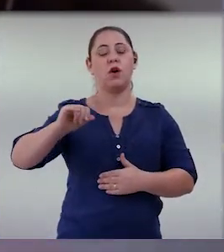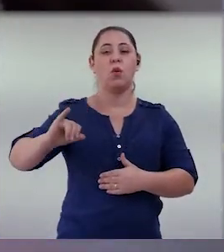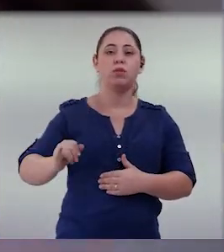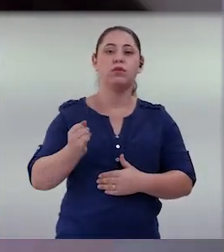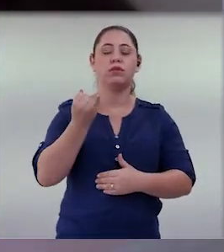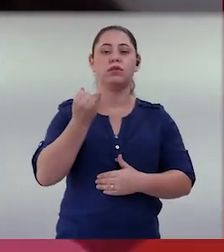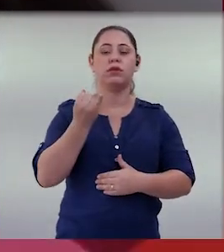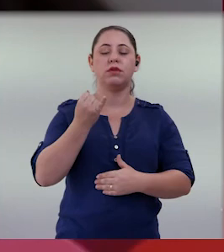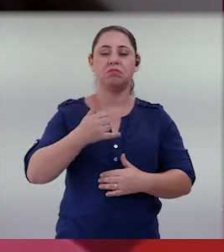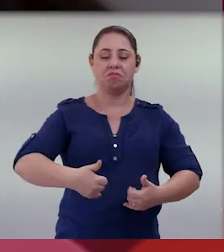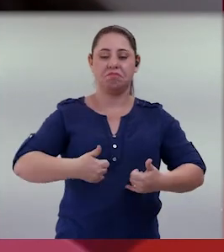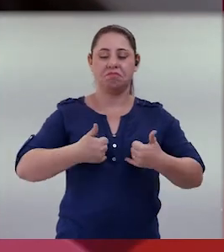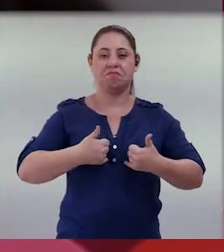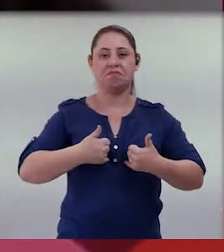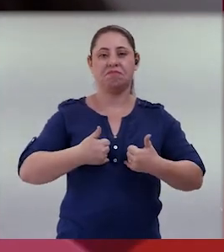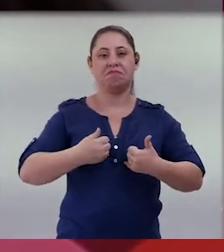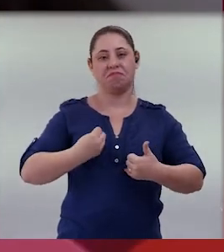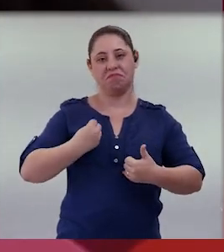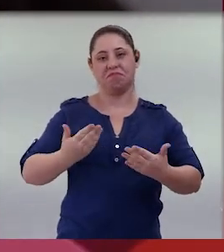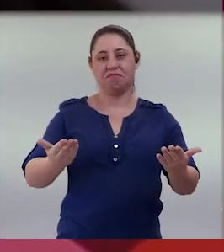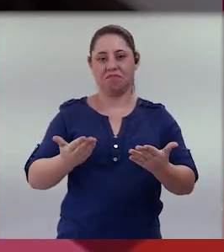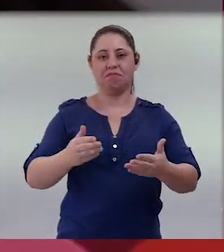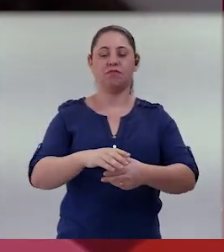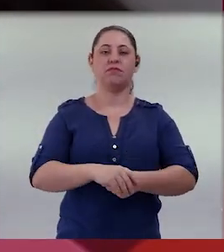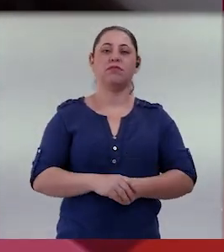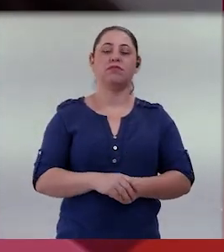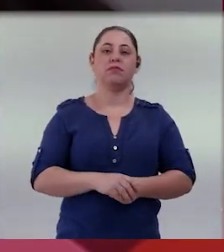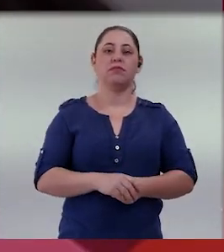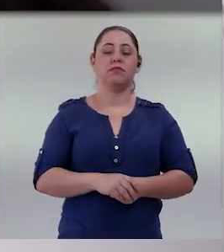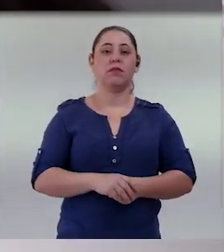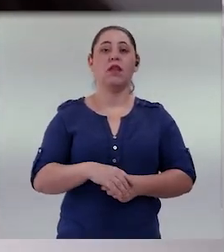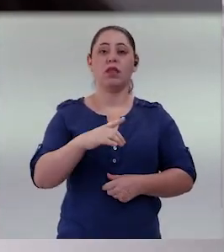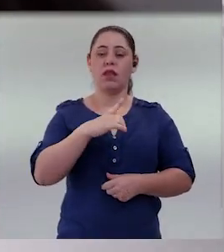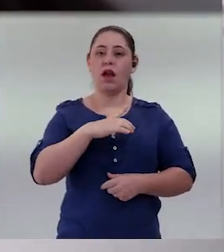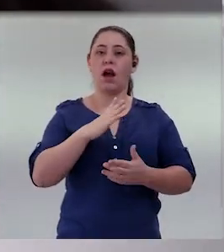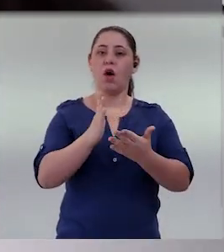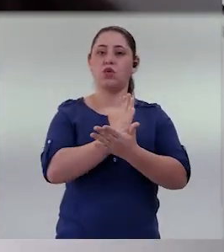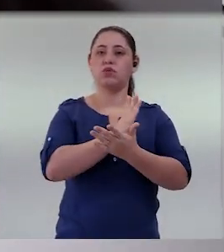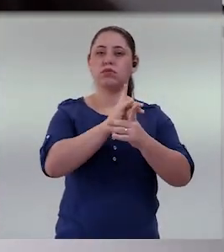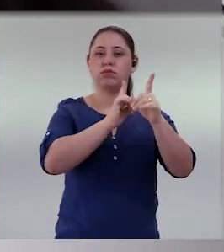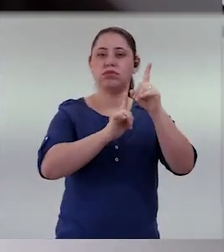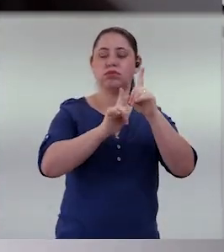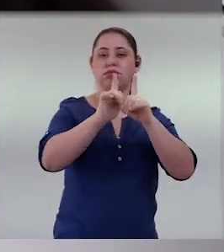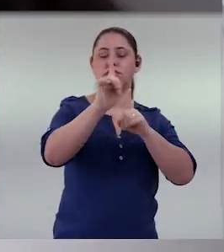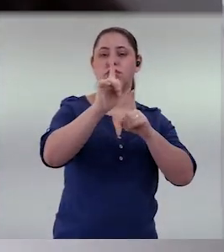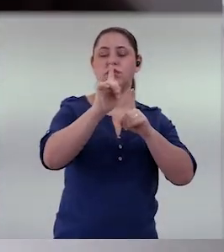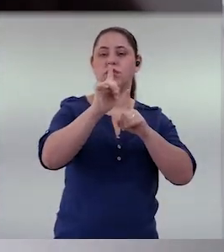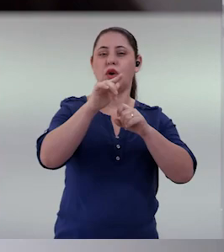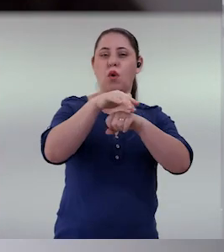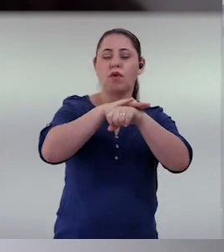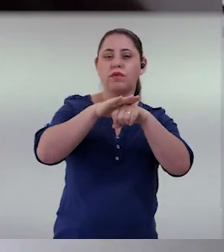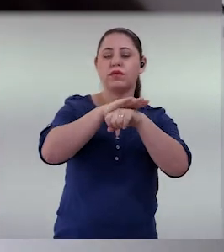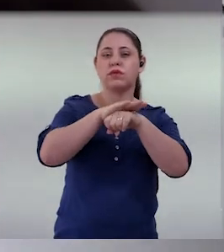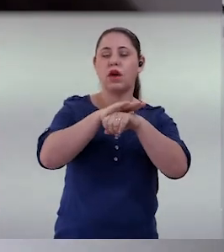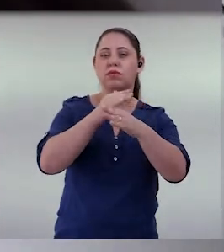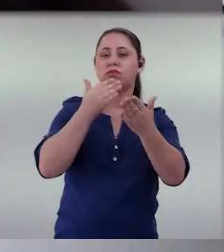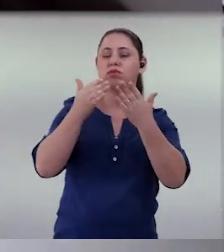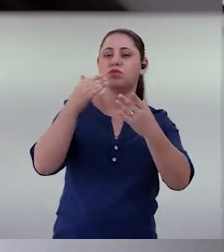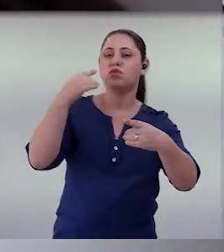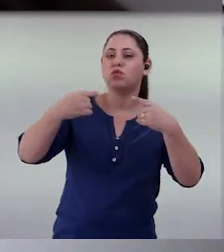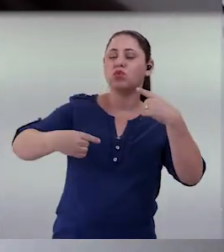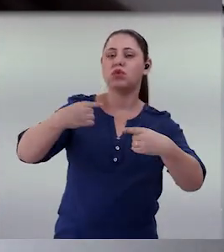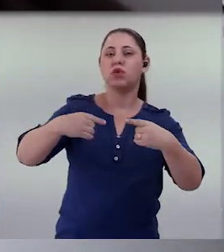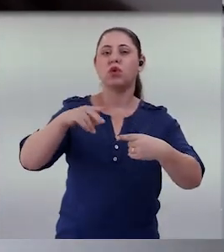Obrigada, Lívia, pela oportunidade. É um privilégio estar aqui com vocês. Bom, e a gente tem alguns dados aqui para comentar e